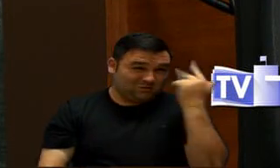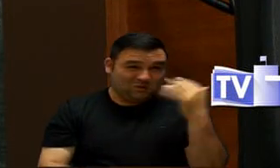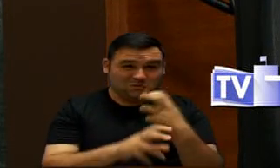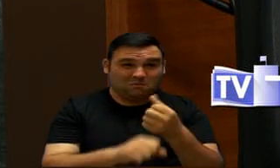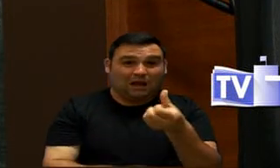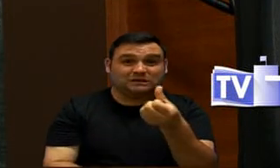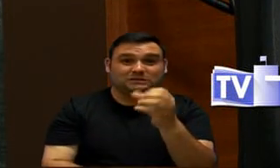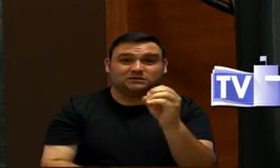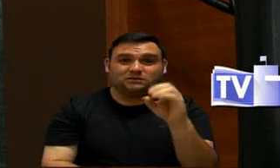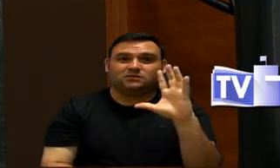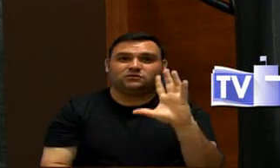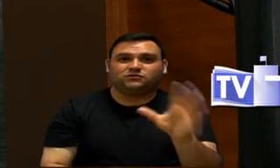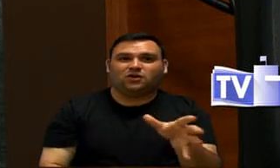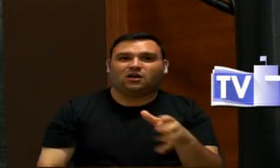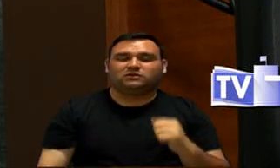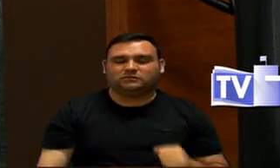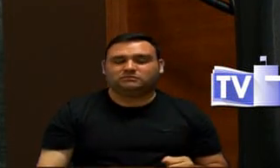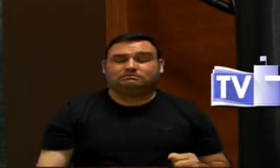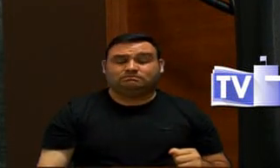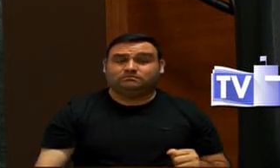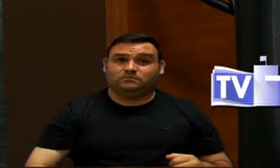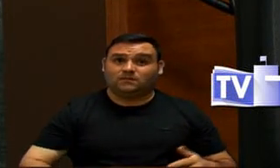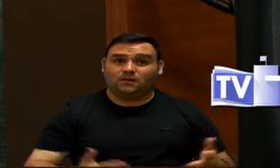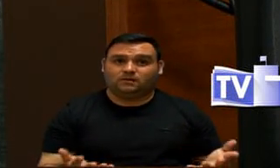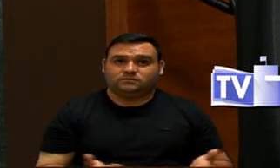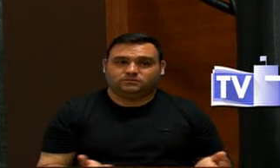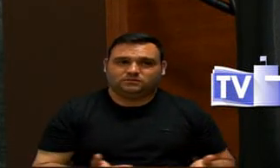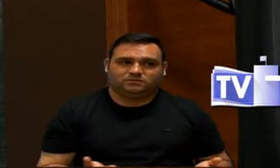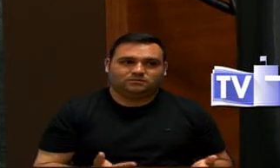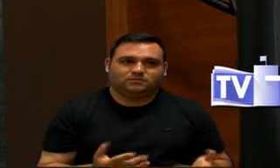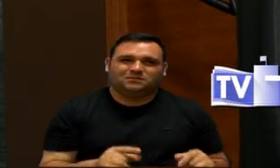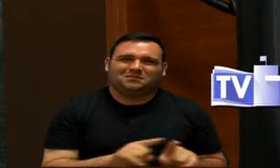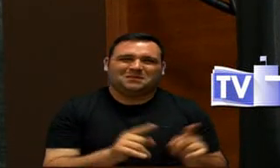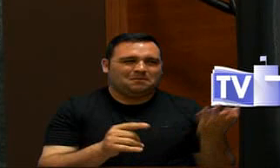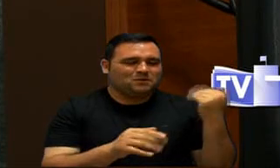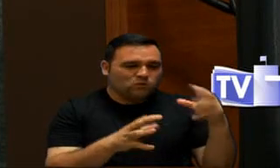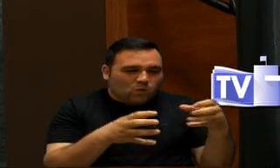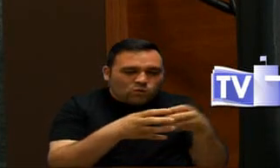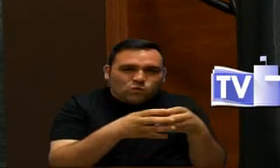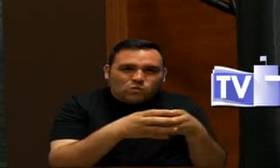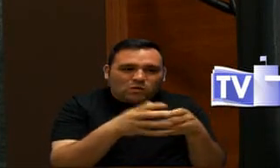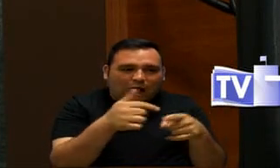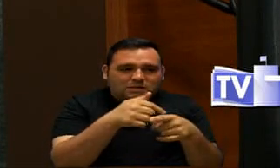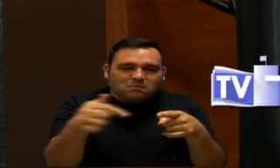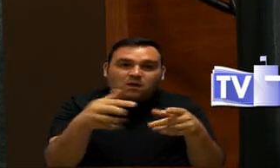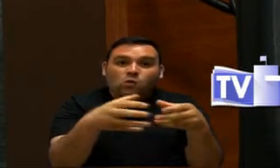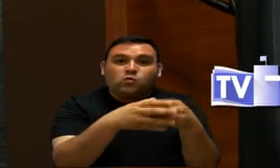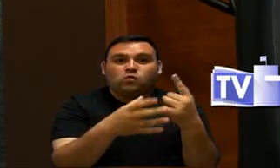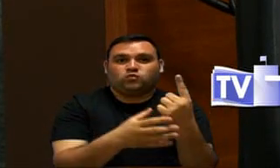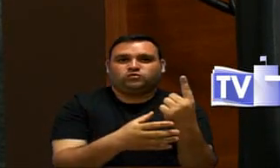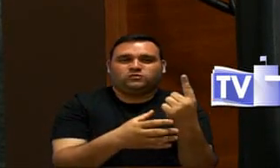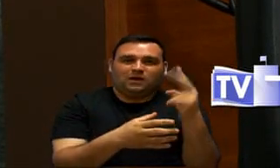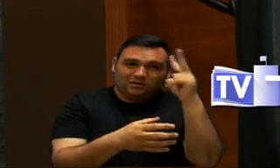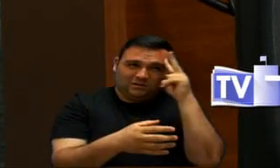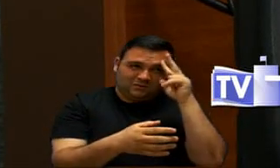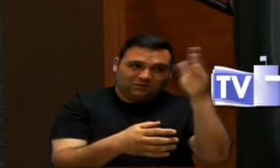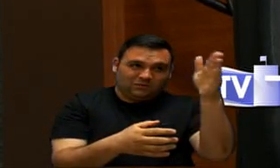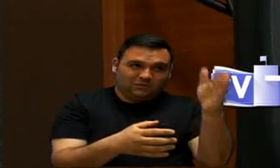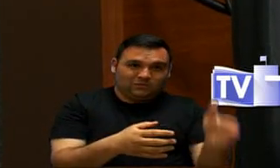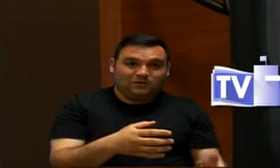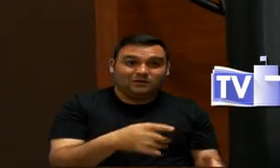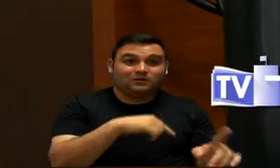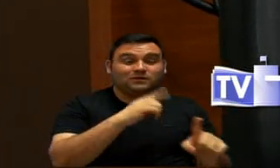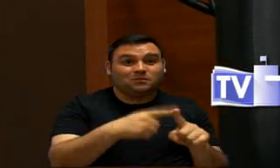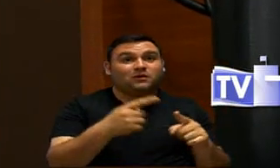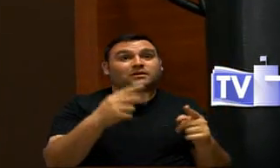mês. Então, assim, agora... Tanto que era um grupo por semana, era toda segunda-feira,